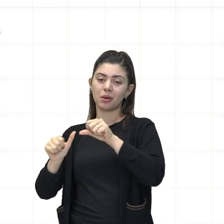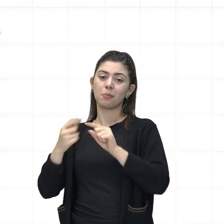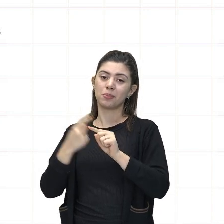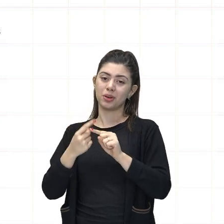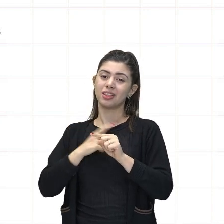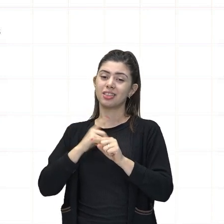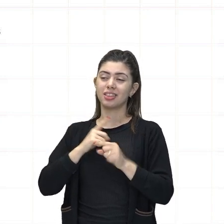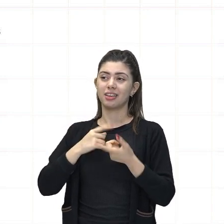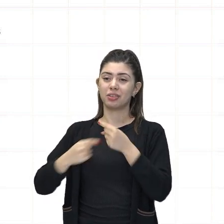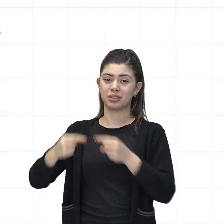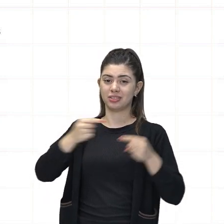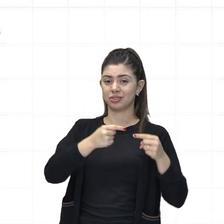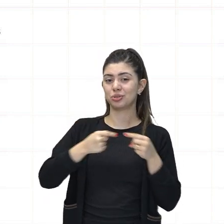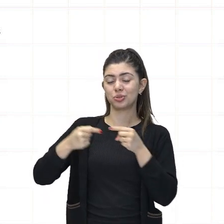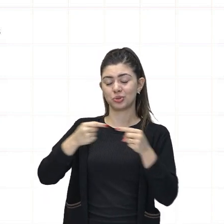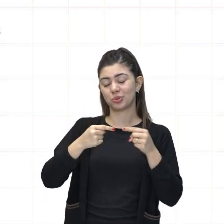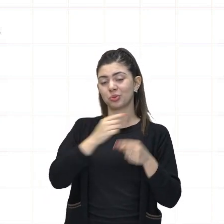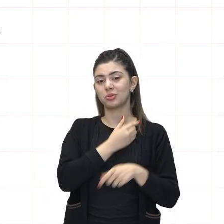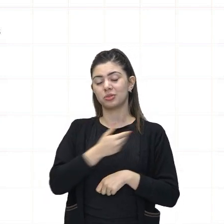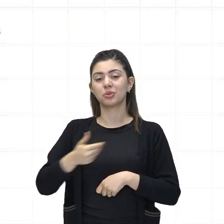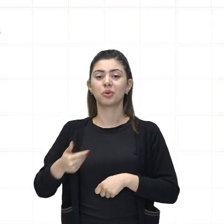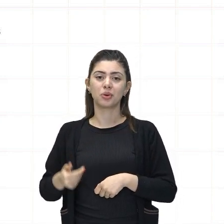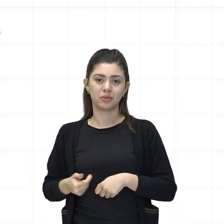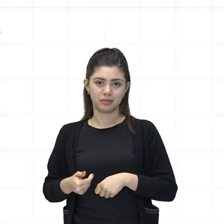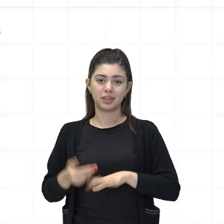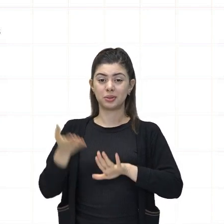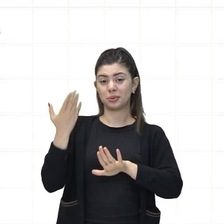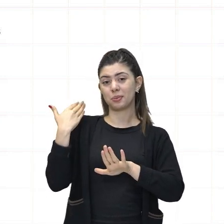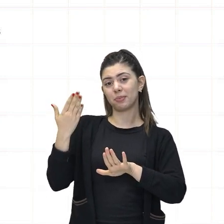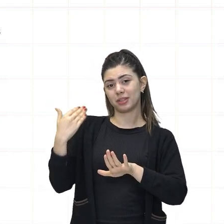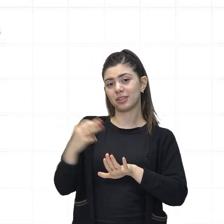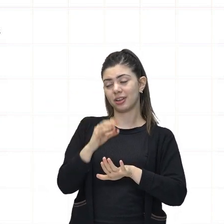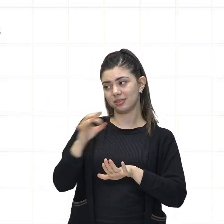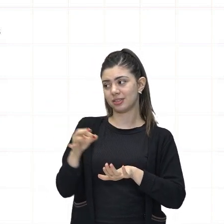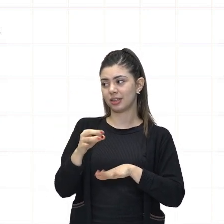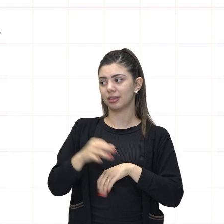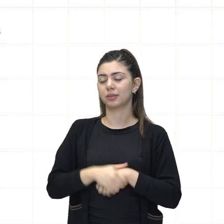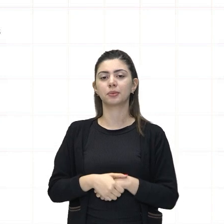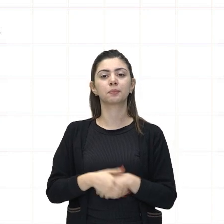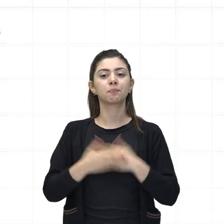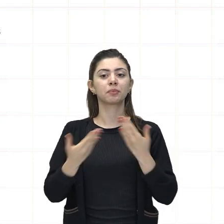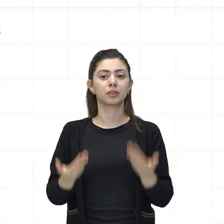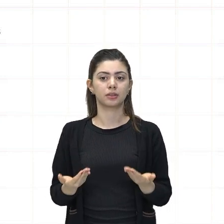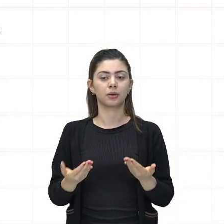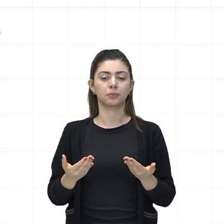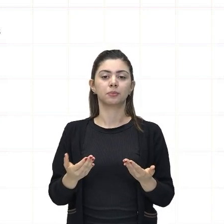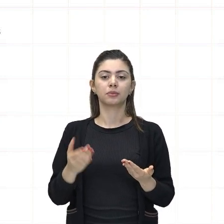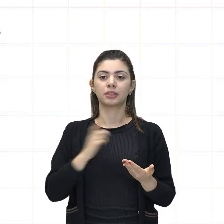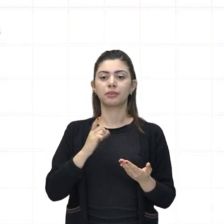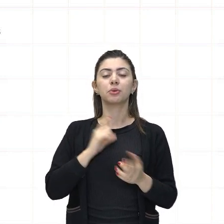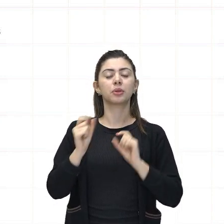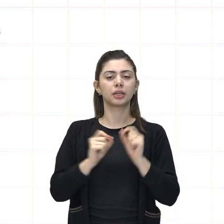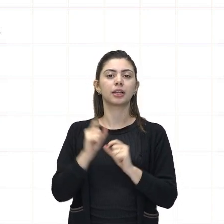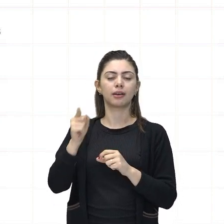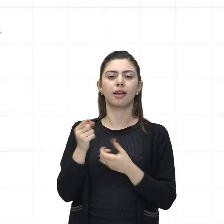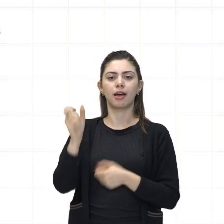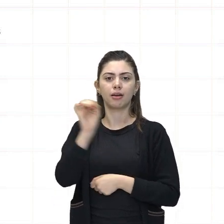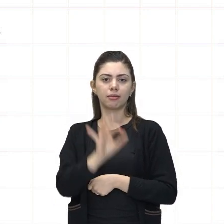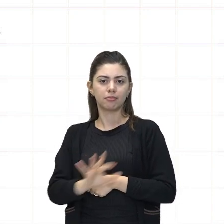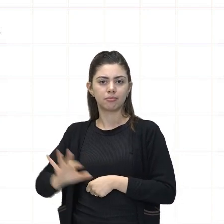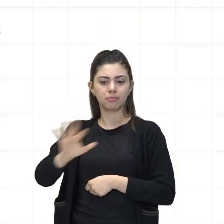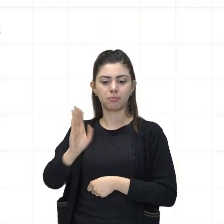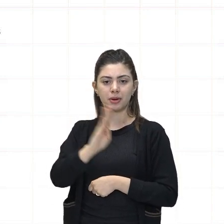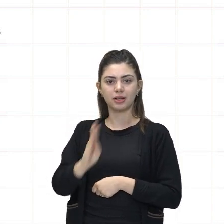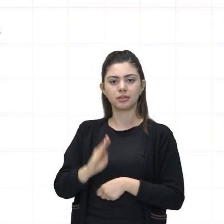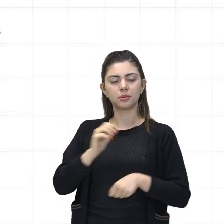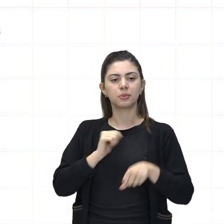várias decisões de governantes de tempos passados. Ora, o próprio mapa do Brasil mudou, pessoal, com o passar do tempo. Se a gente pegar o